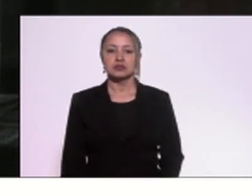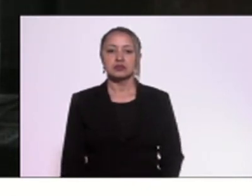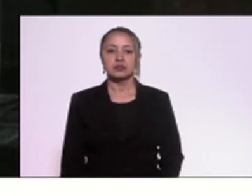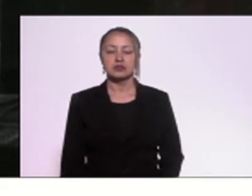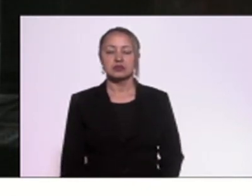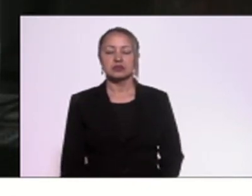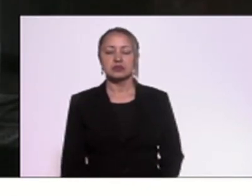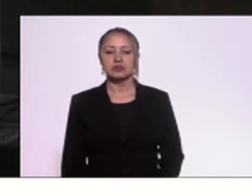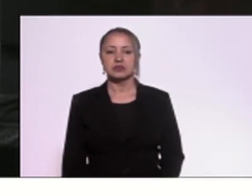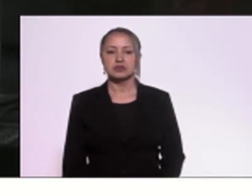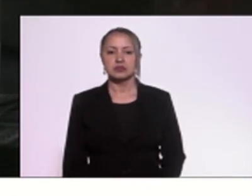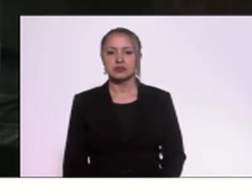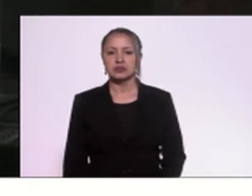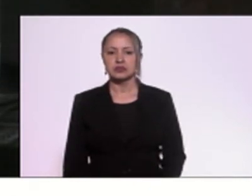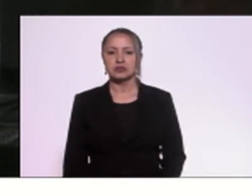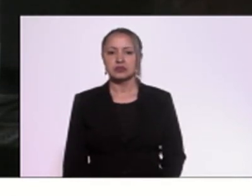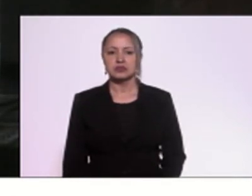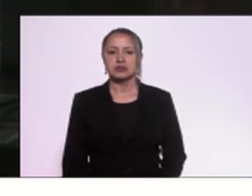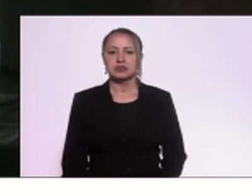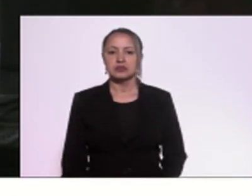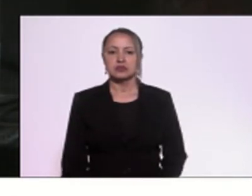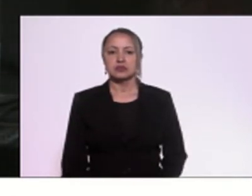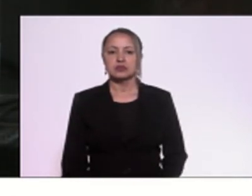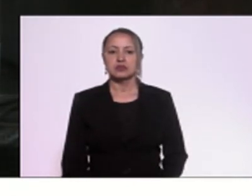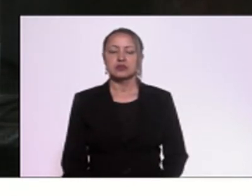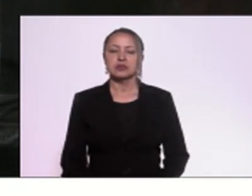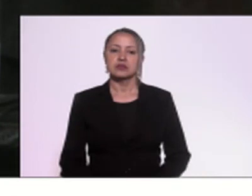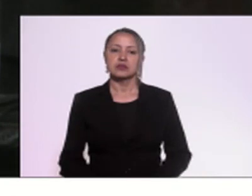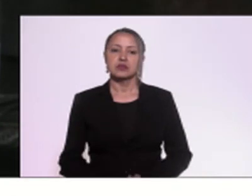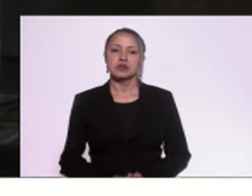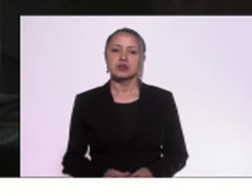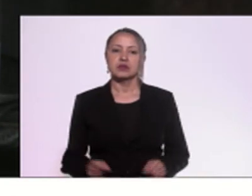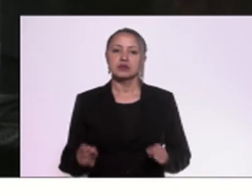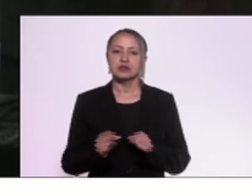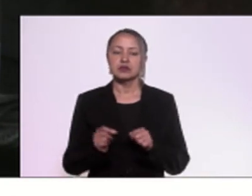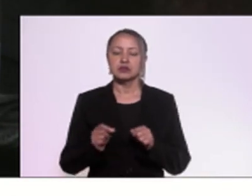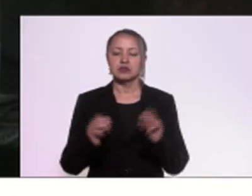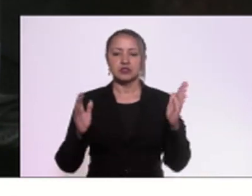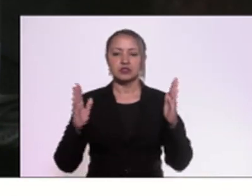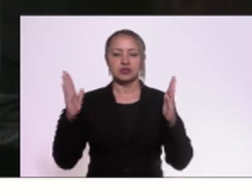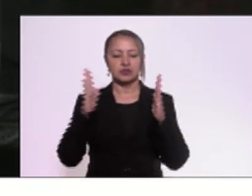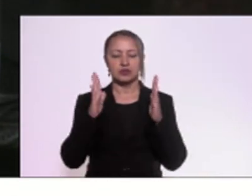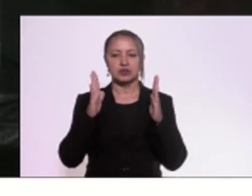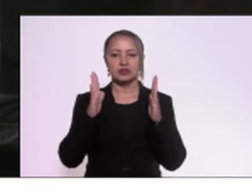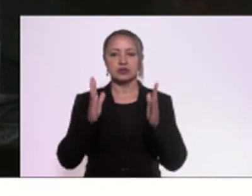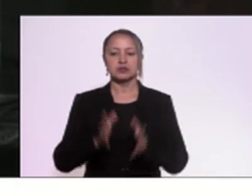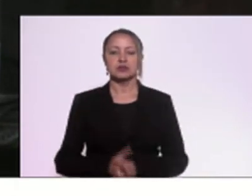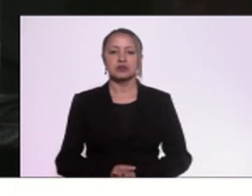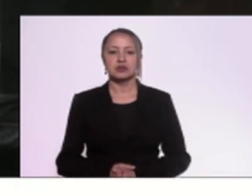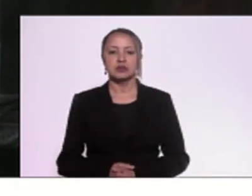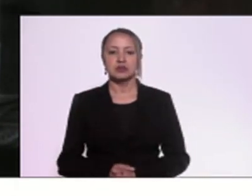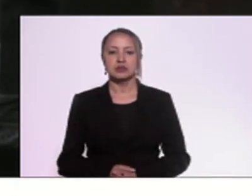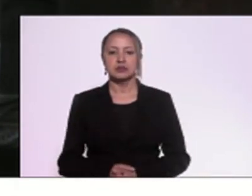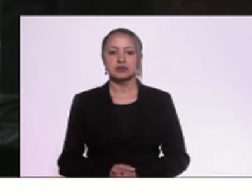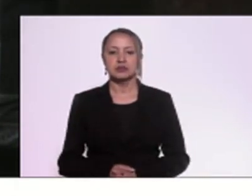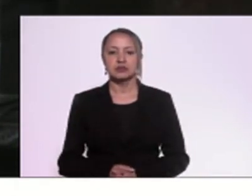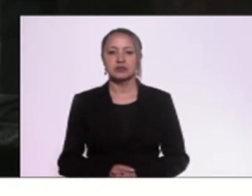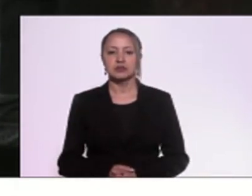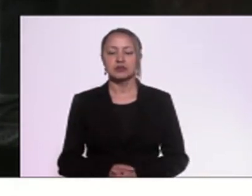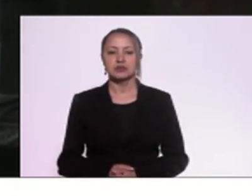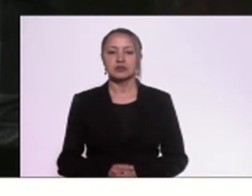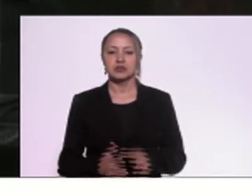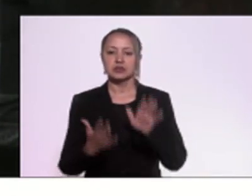Luiz Vieira, que é um parceiro nosso da atividade política, falou: Laura, você tem que conversar com a Adailton. Ponto Cine, em